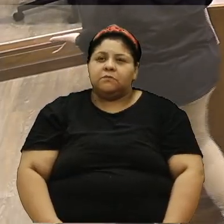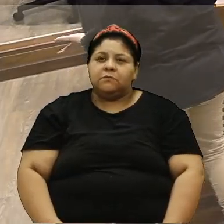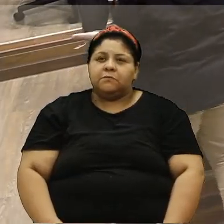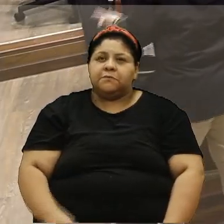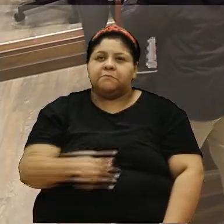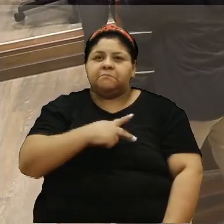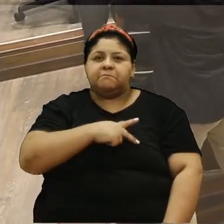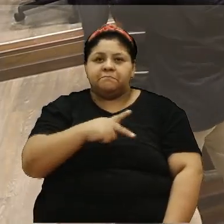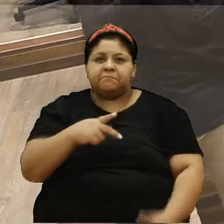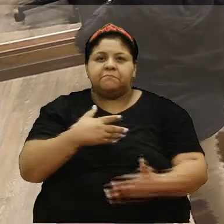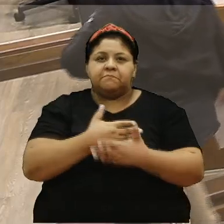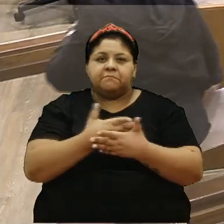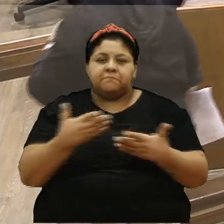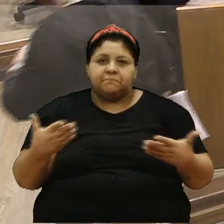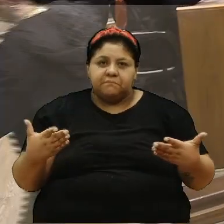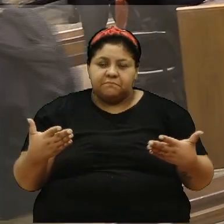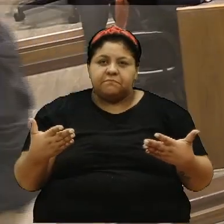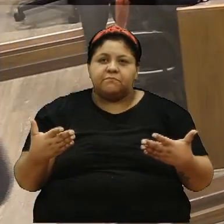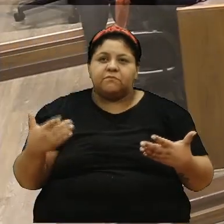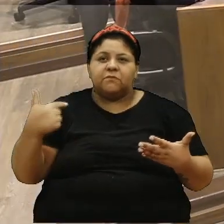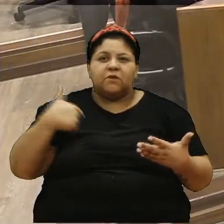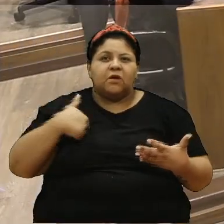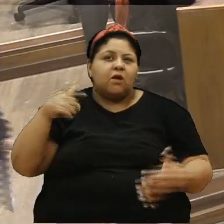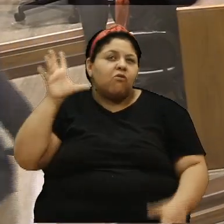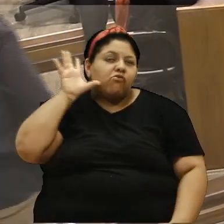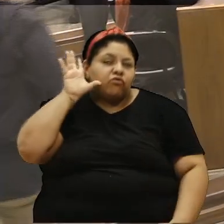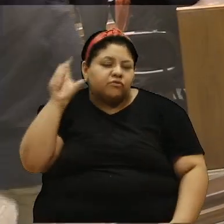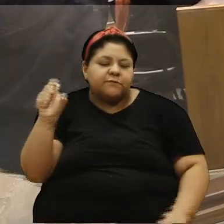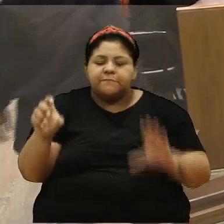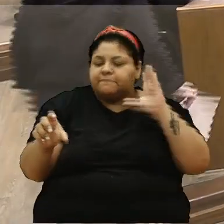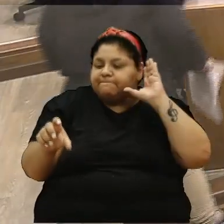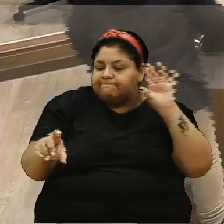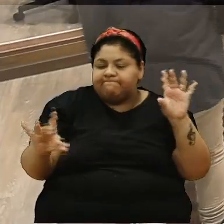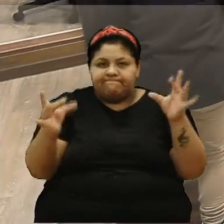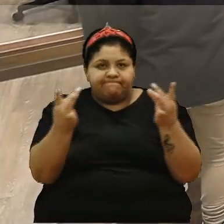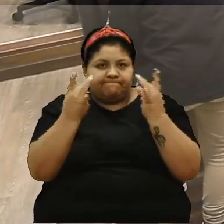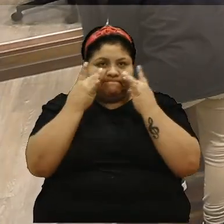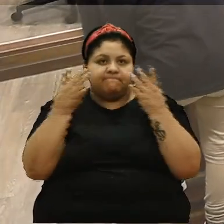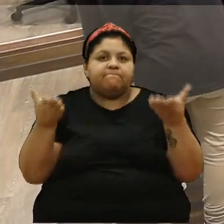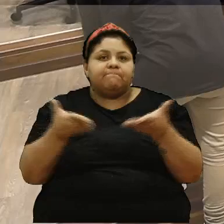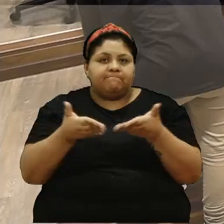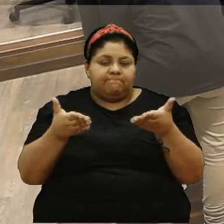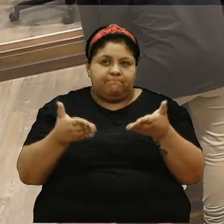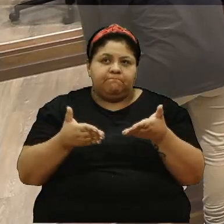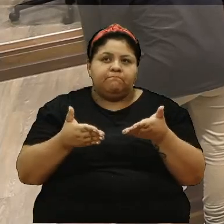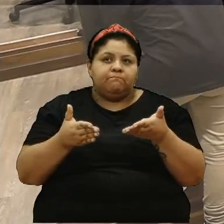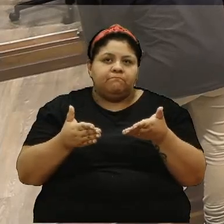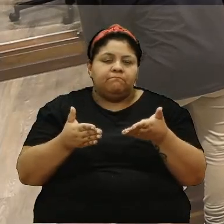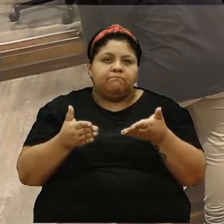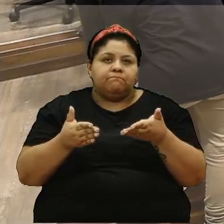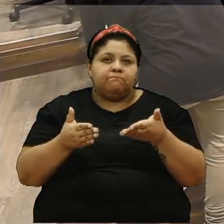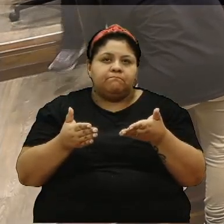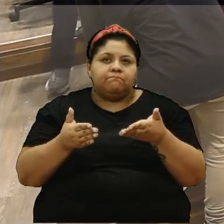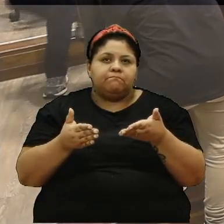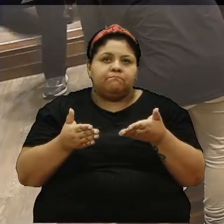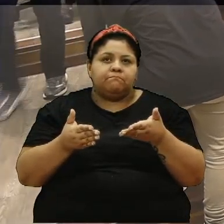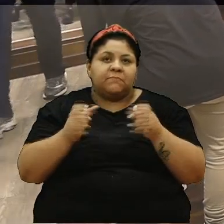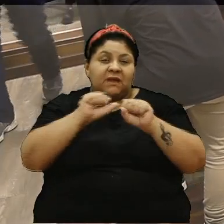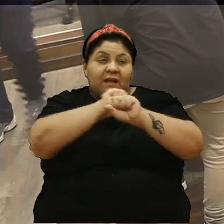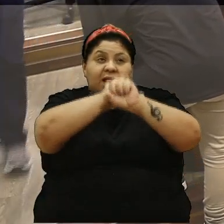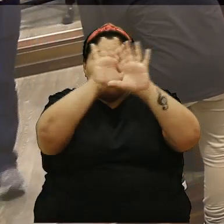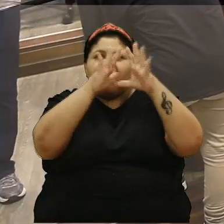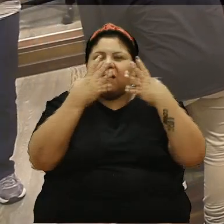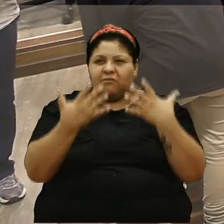Senhor presidente, nobres pares, eu escutei com atenção aqui, vou ser bastante claro